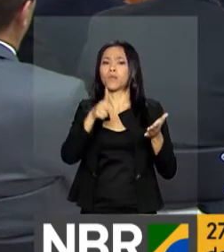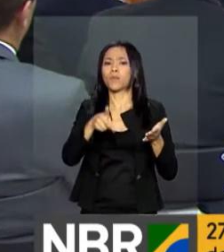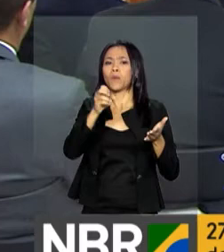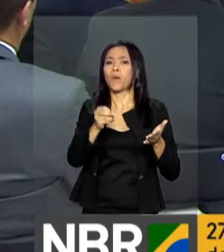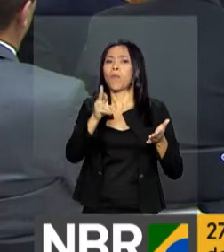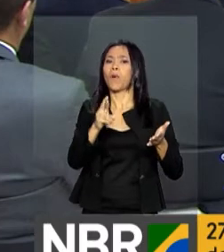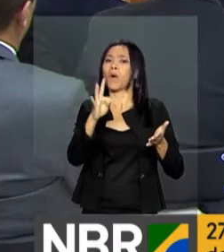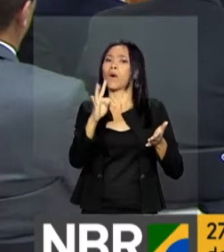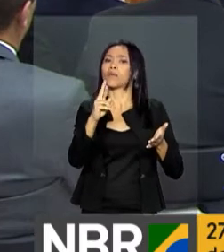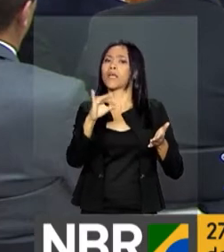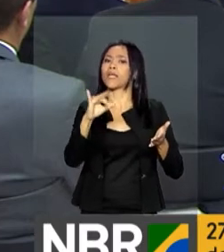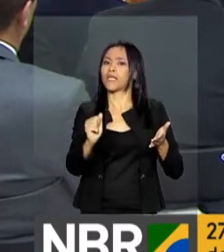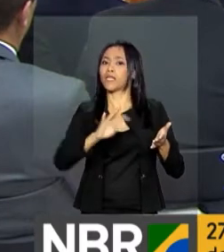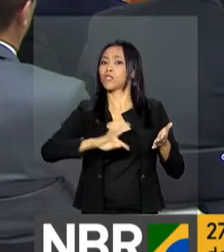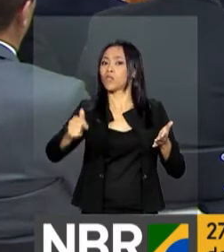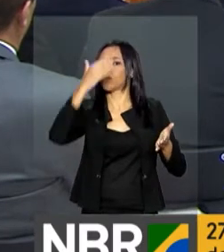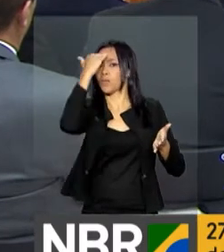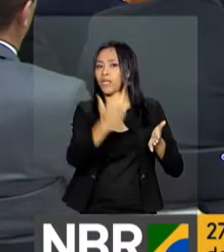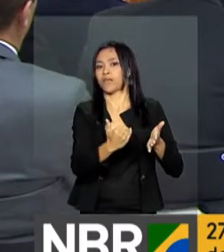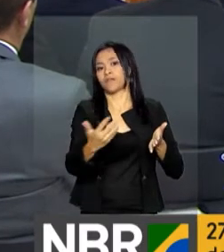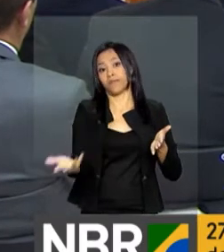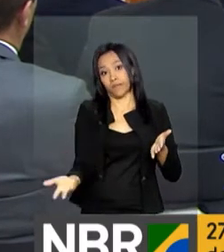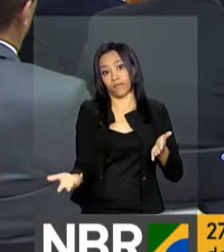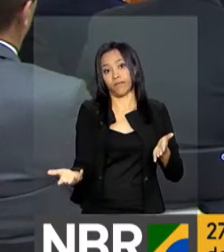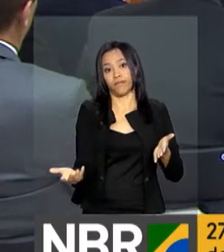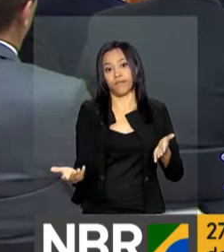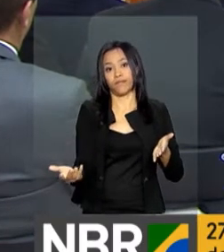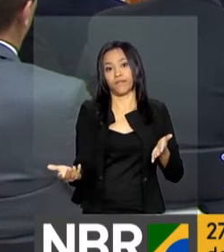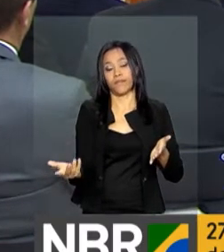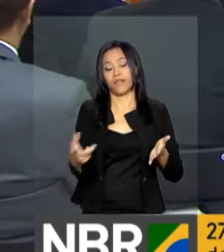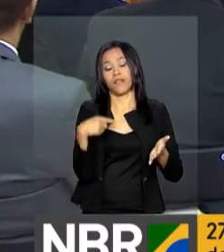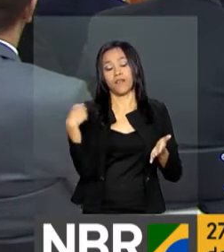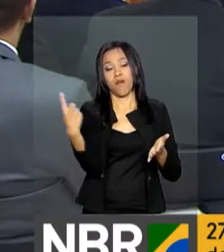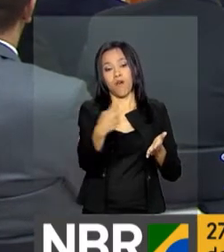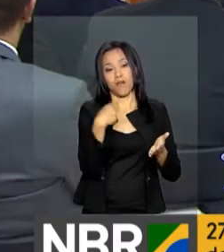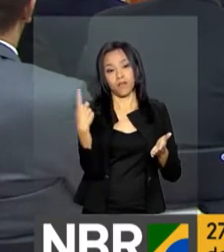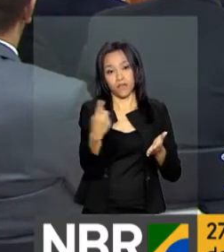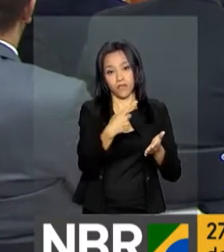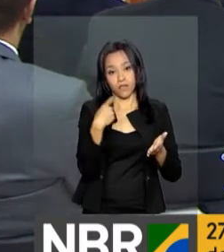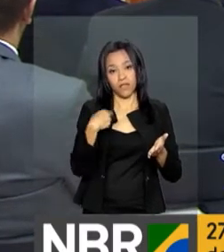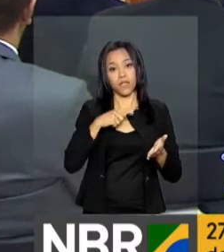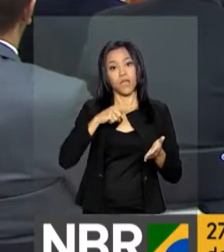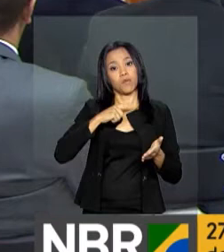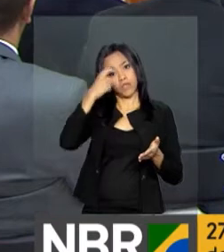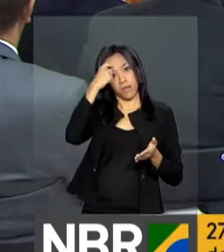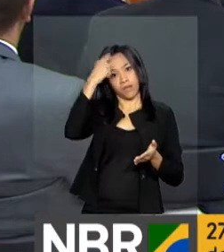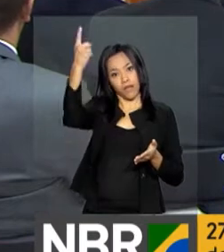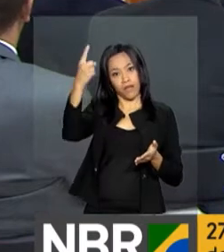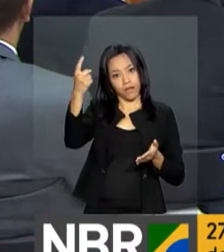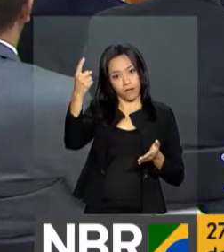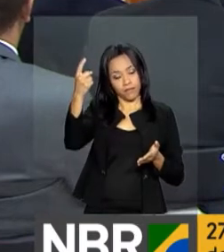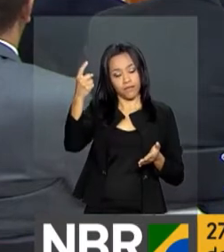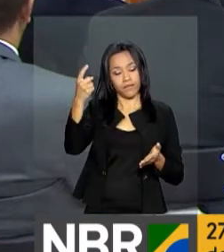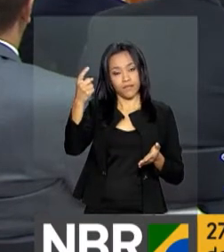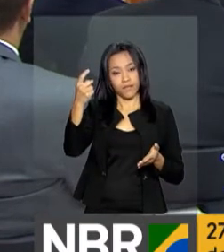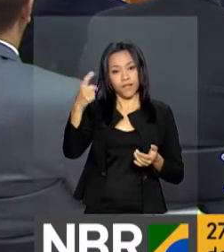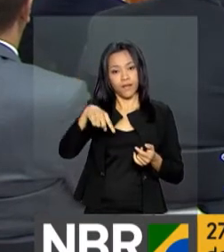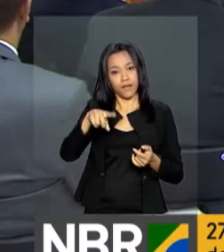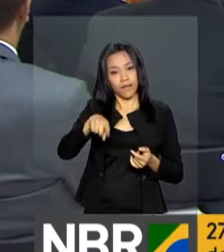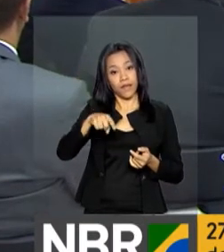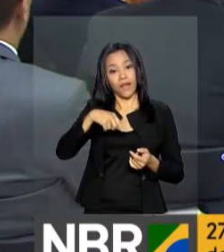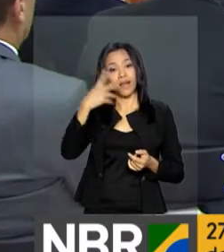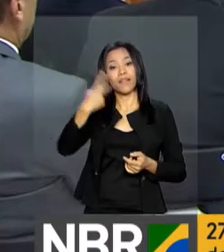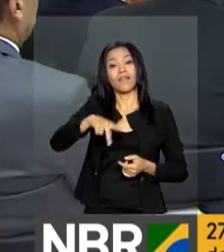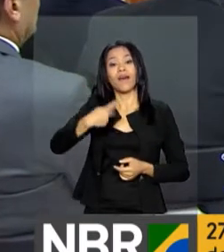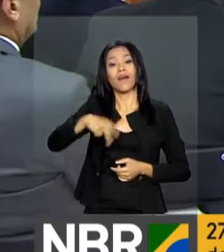porteiro todos cumprem então nós aqui nós temos a a uma idéia aí aqui vai um pouco da nossa cultura